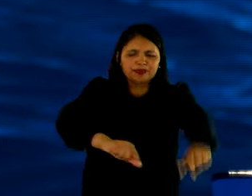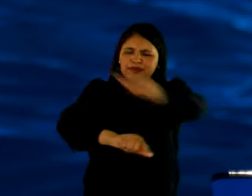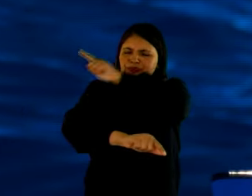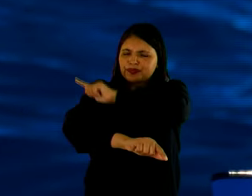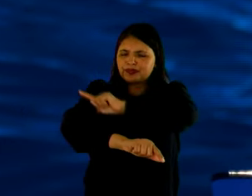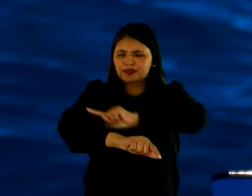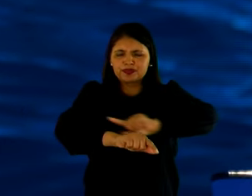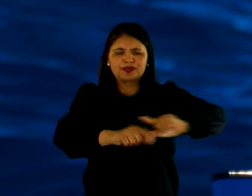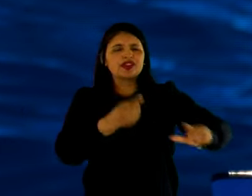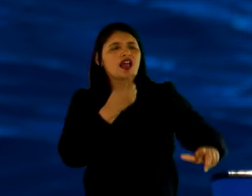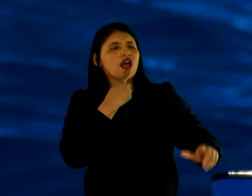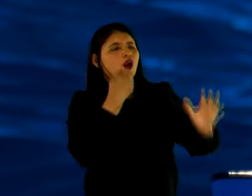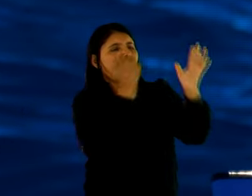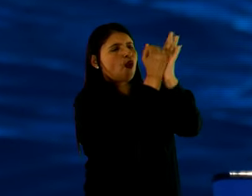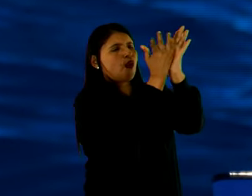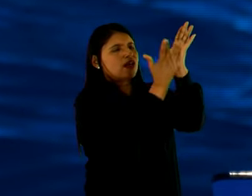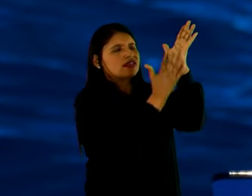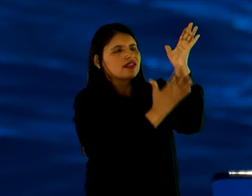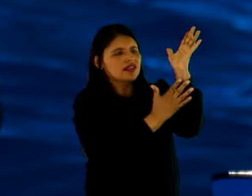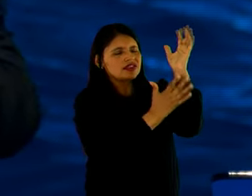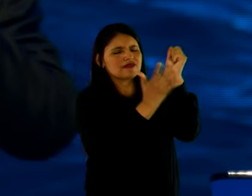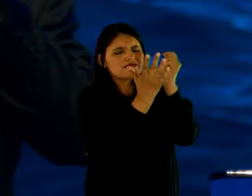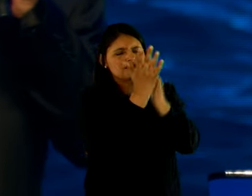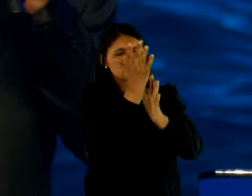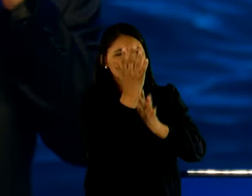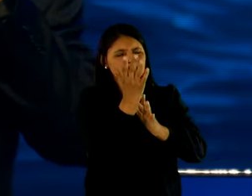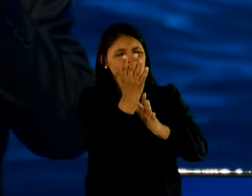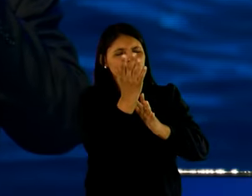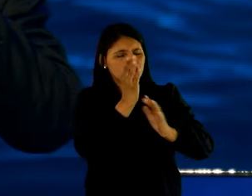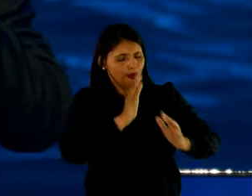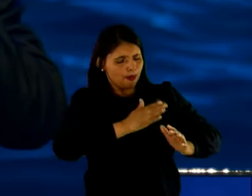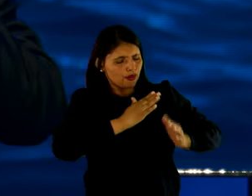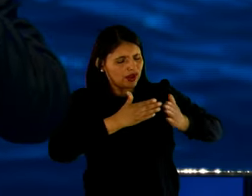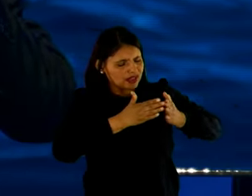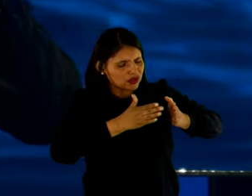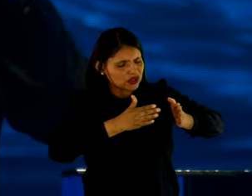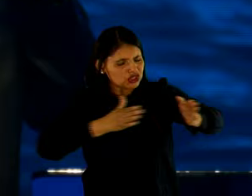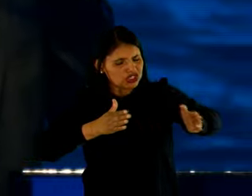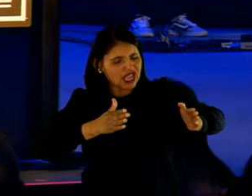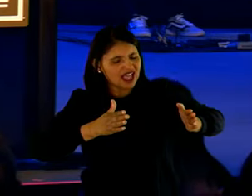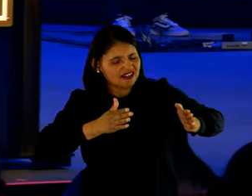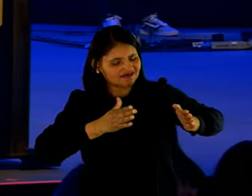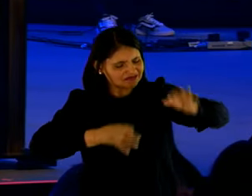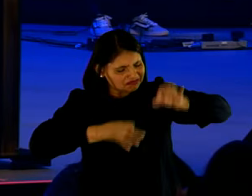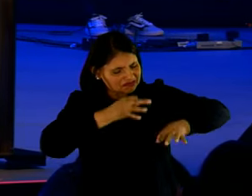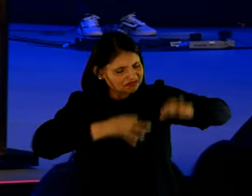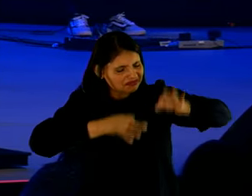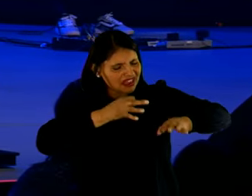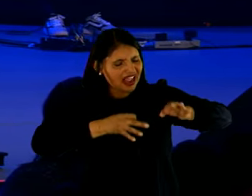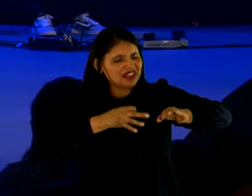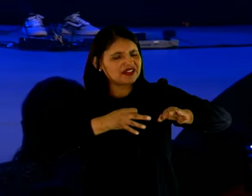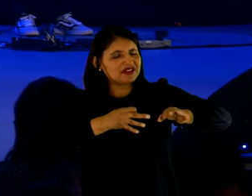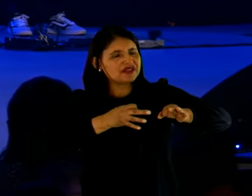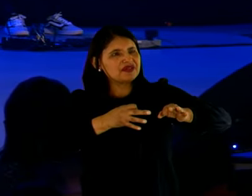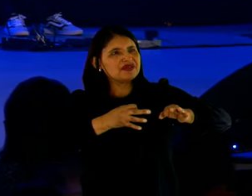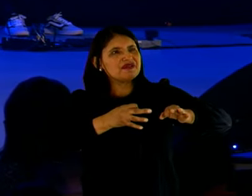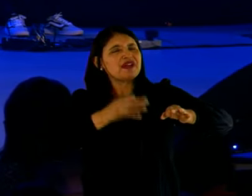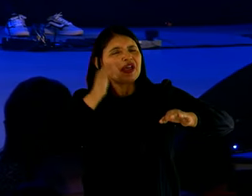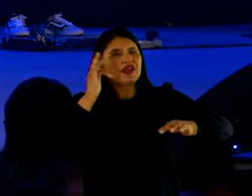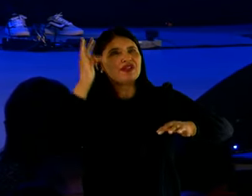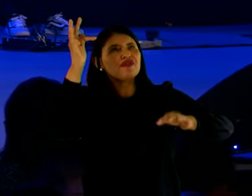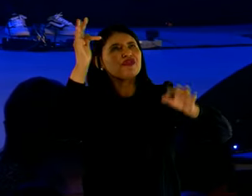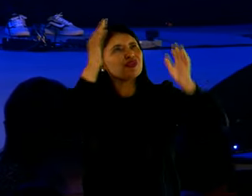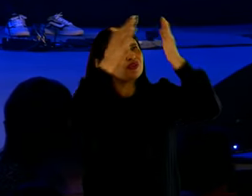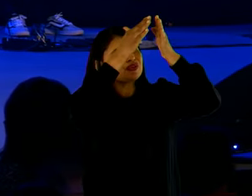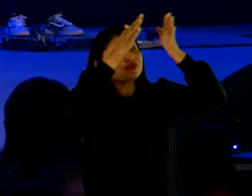sangue de Jesus, preparado para adentrar os portões celestiais no céu, em